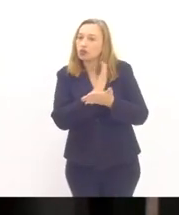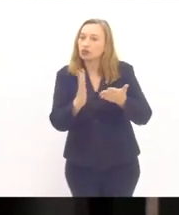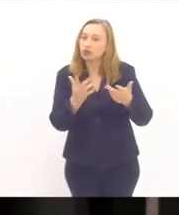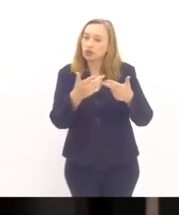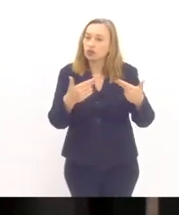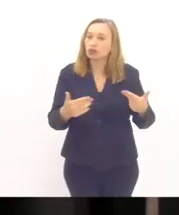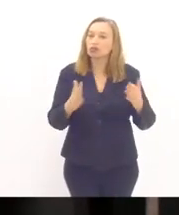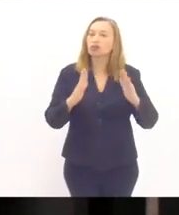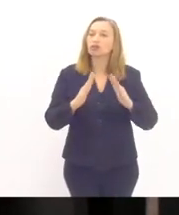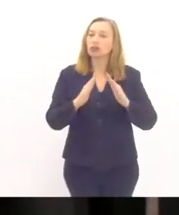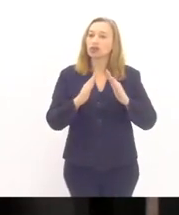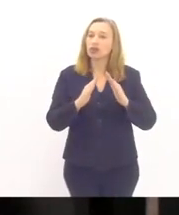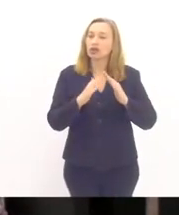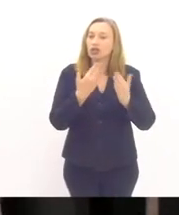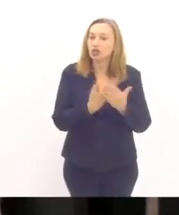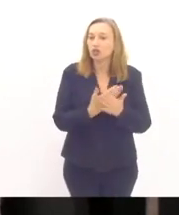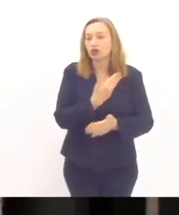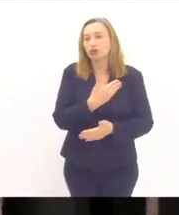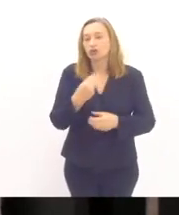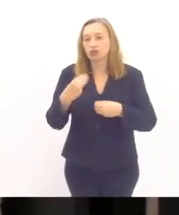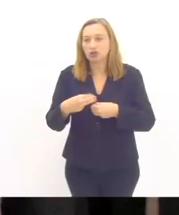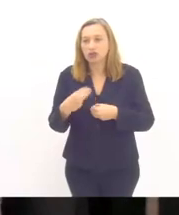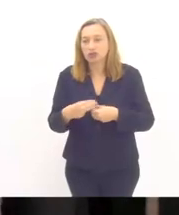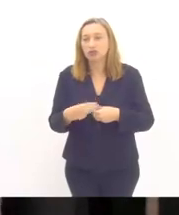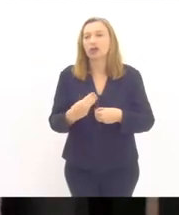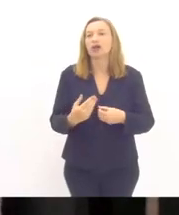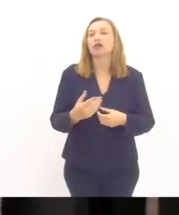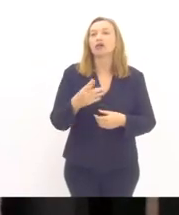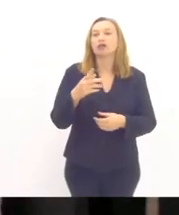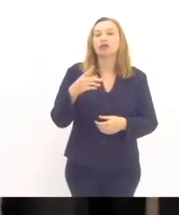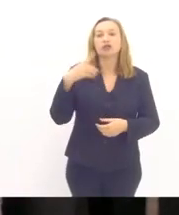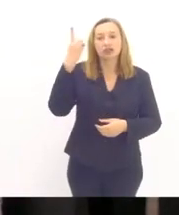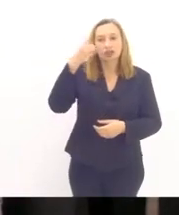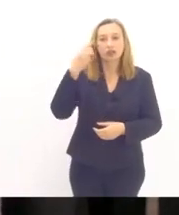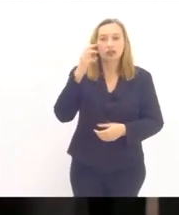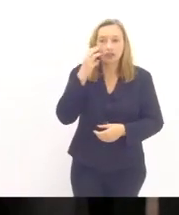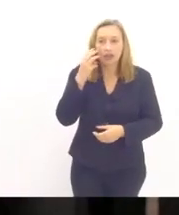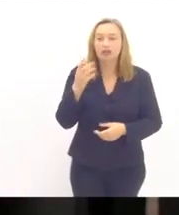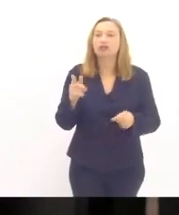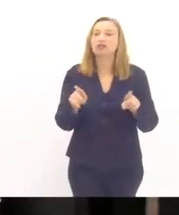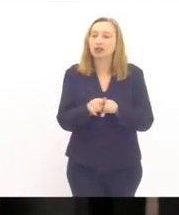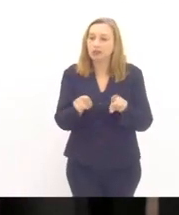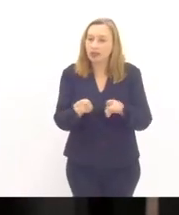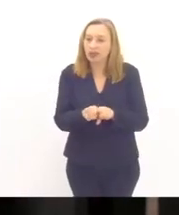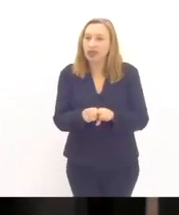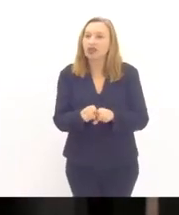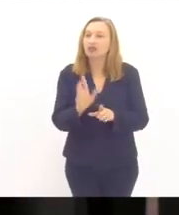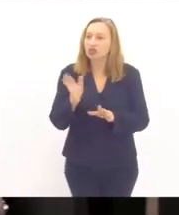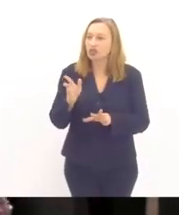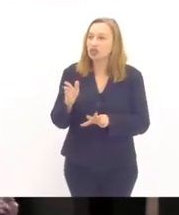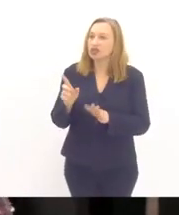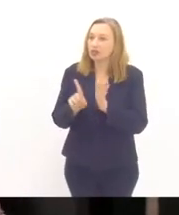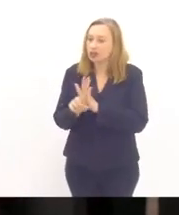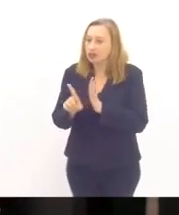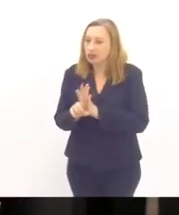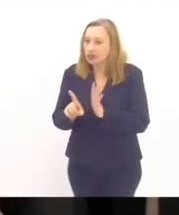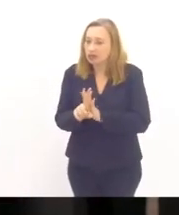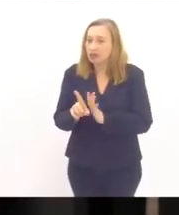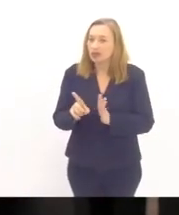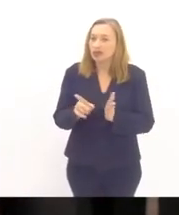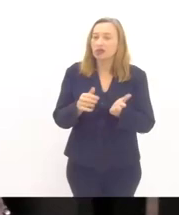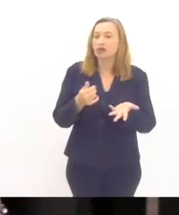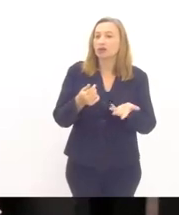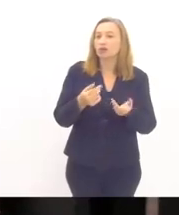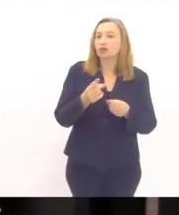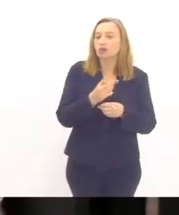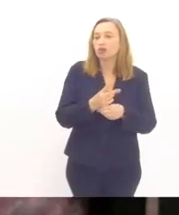rede municipal, o deputado Werneck também, eu já tinha consultado, porque eu fui buscando essa cartografia